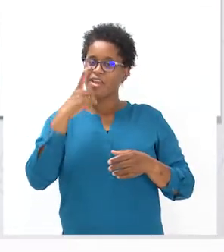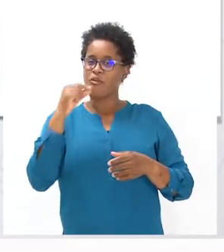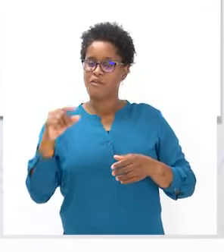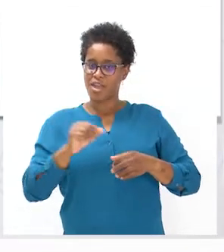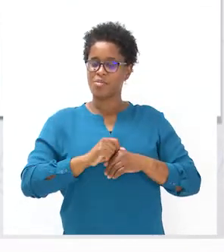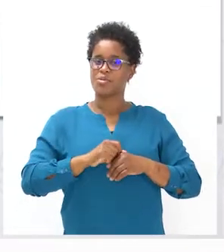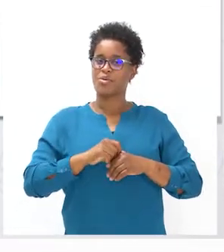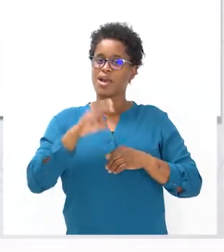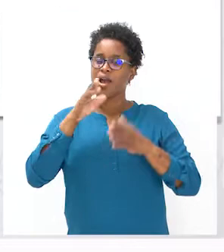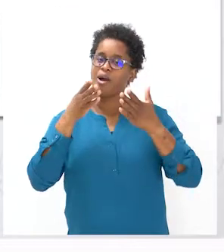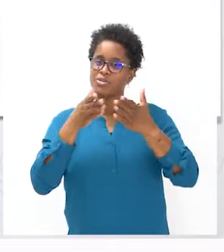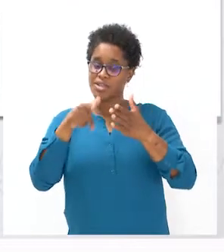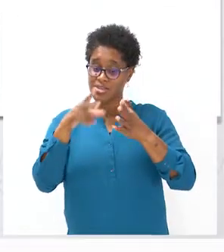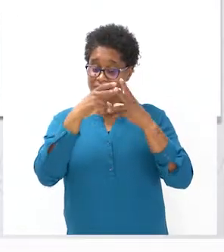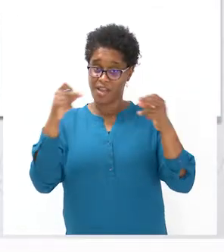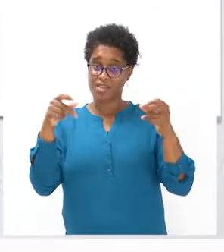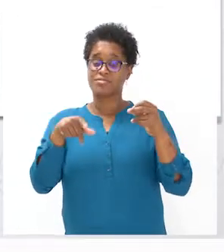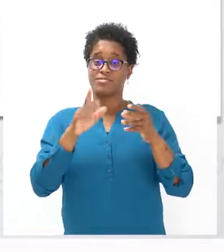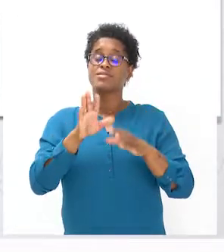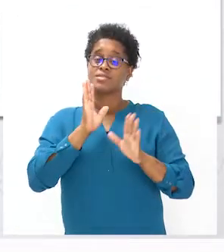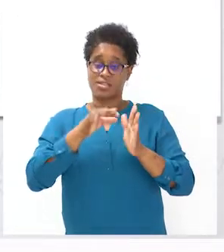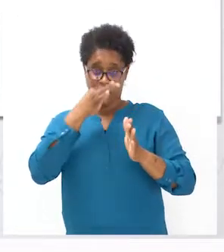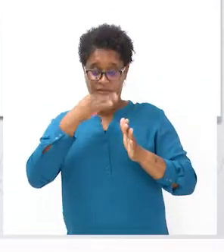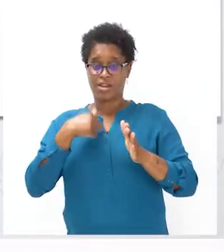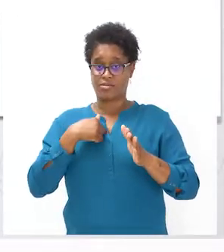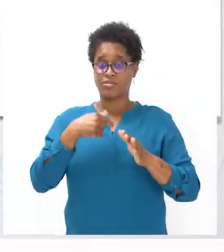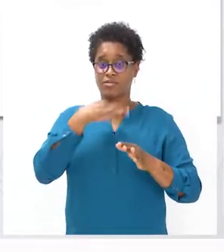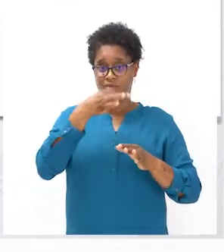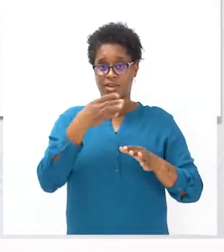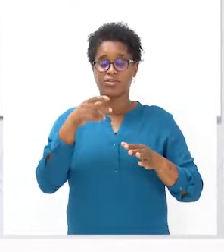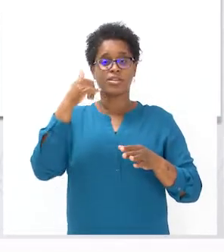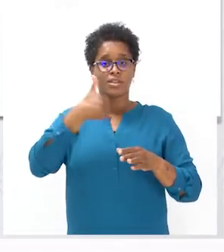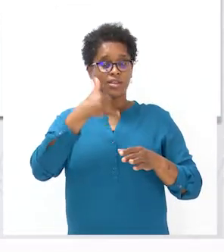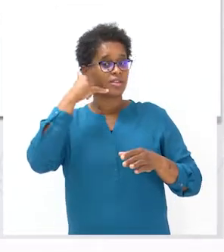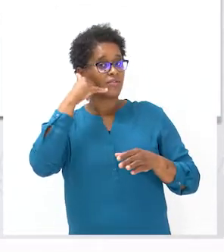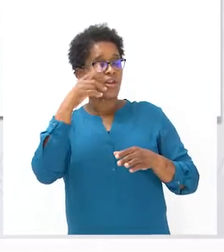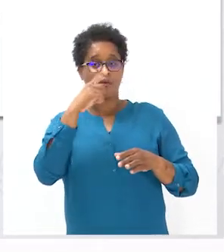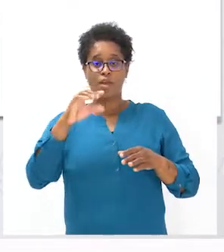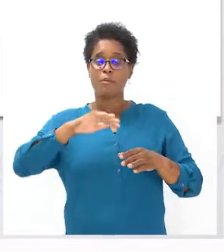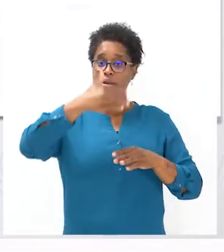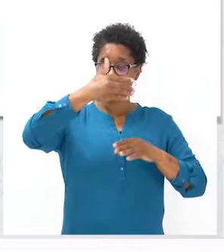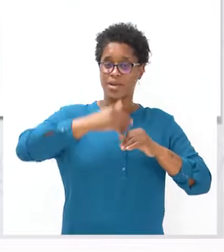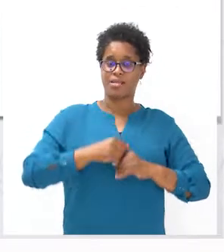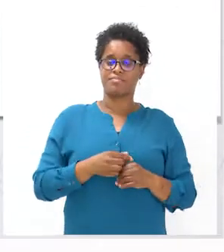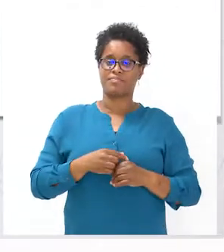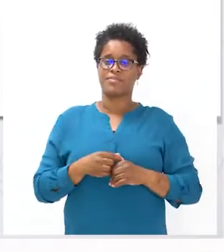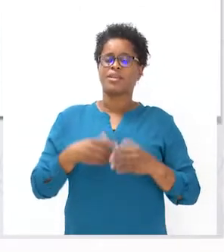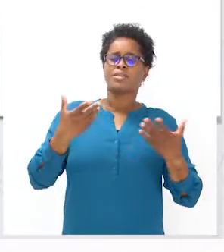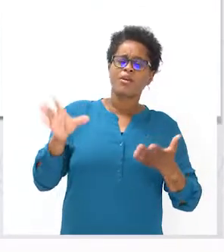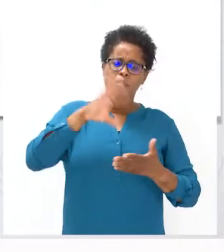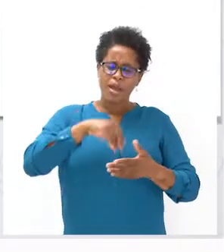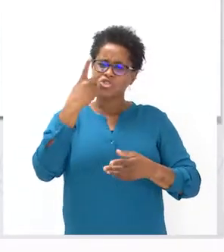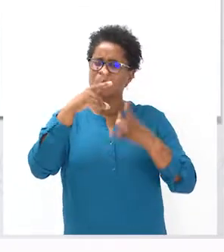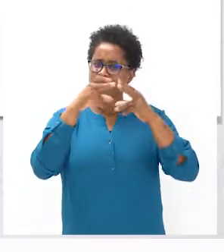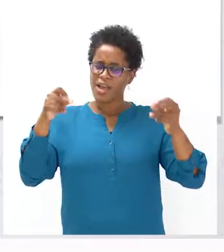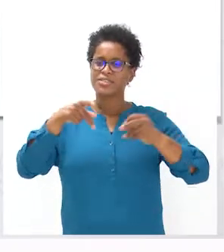verbo auxiliar desta frase, como eu já disse, e telefonado é o verbo principal. Temos mais uma